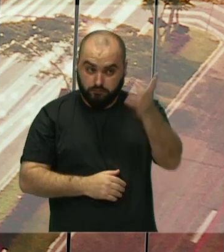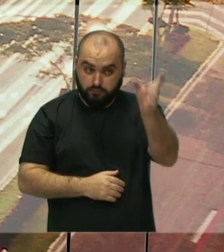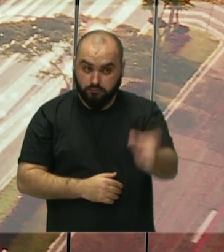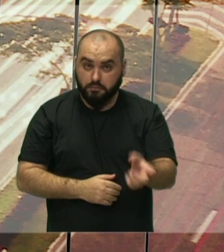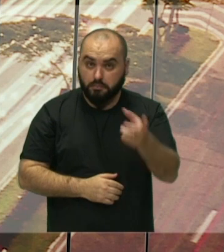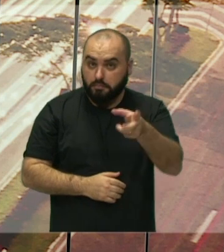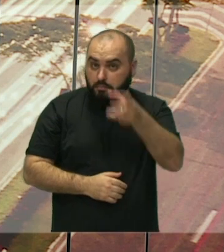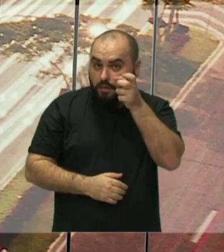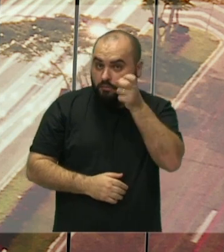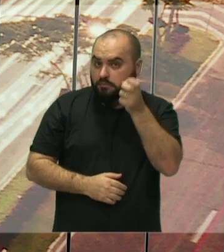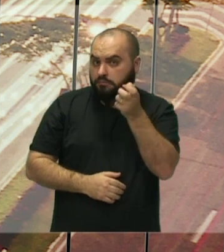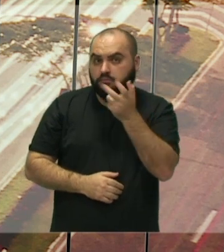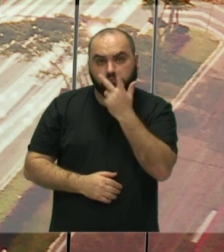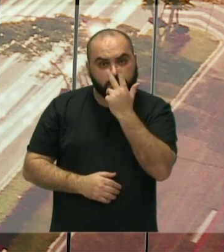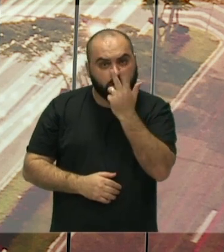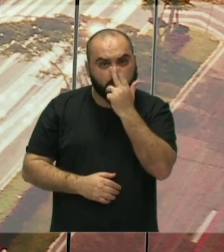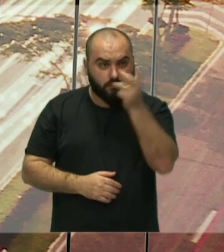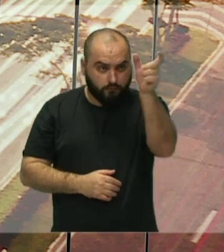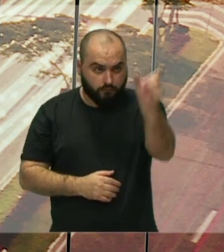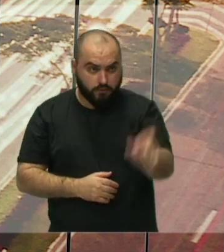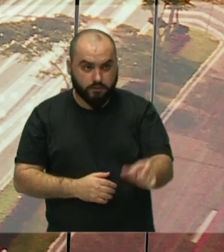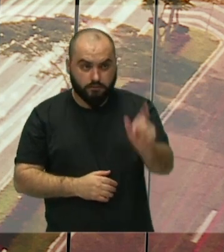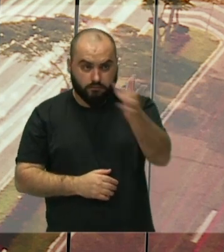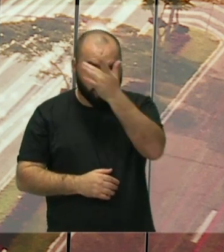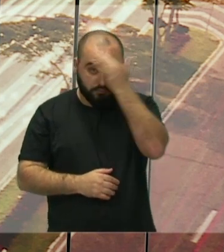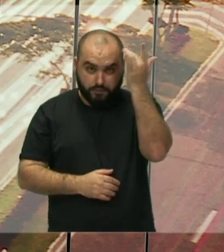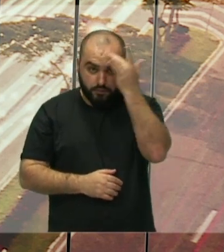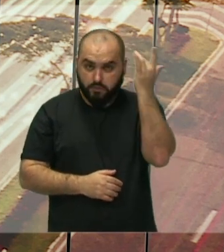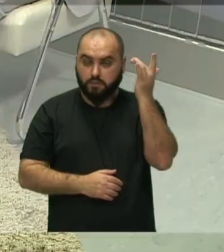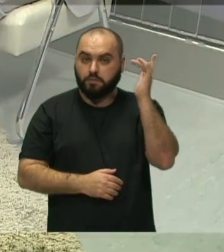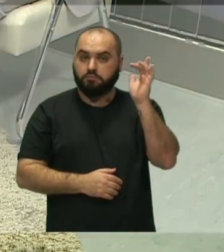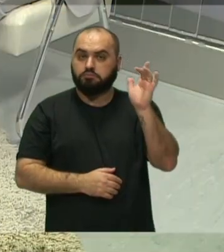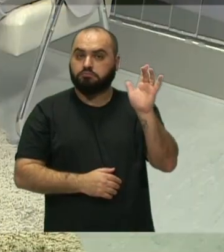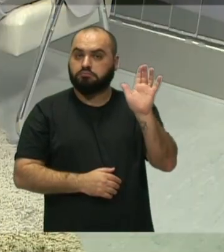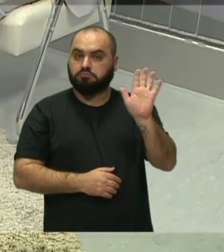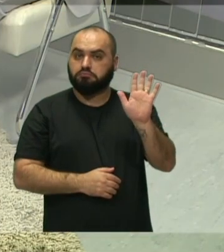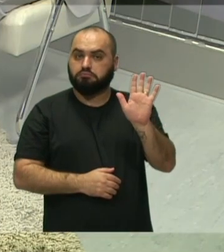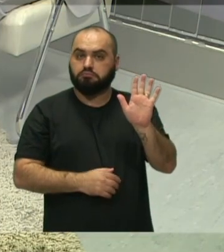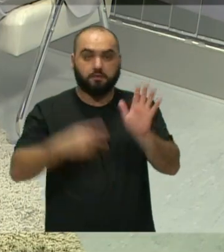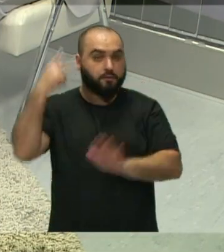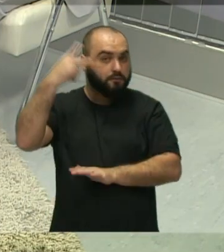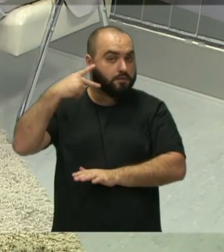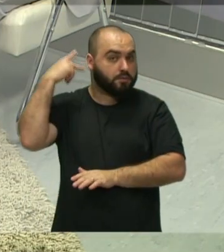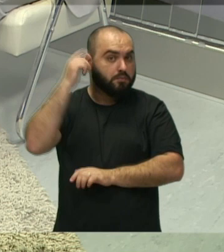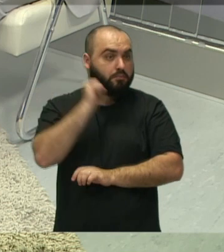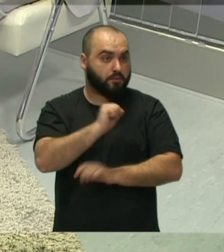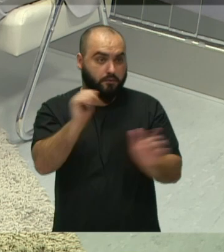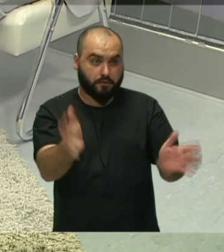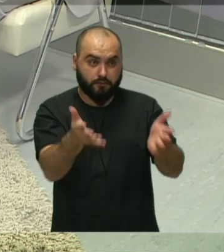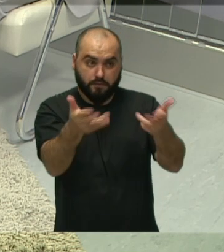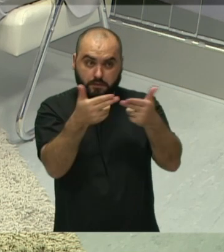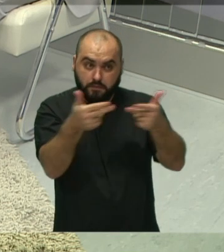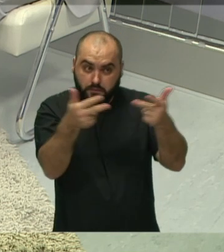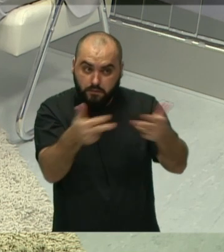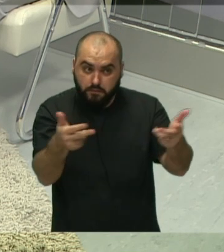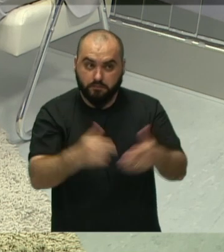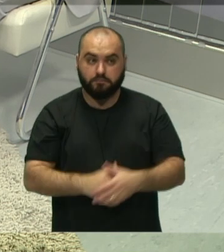que, pelo fato do senhor ser uma pessoa pública, pode ter influenciado algum procedimento, alguma coisa?